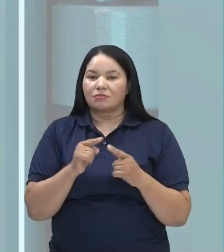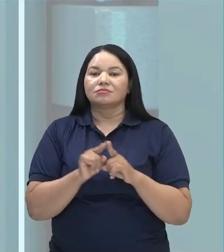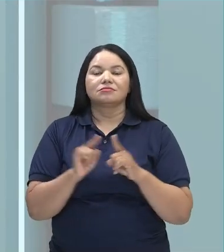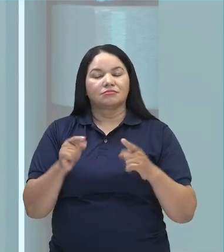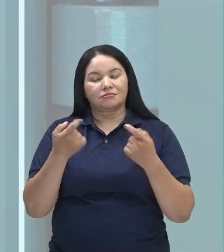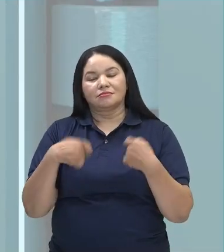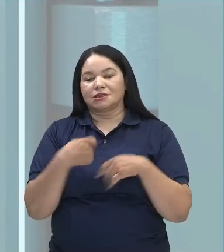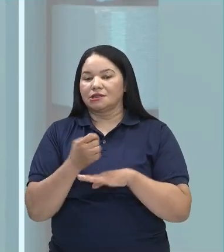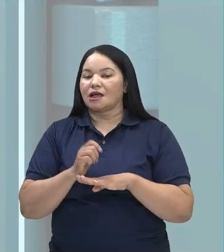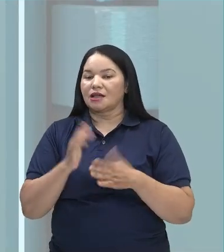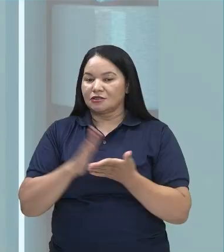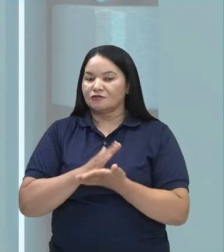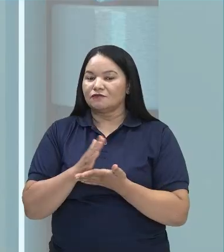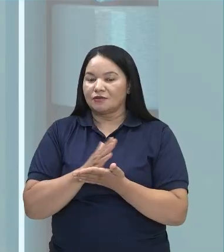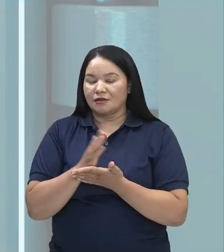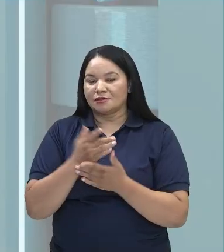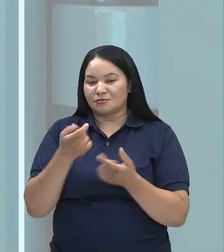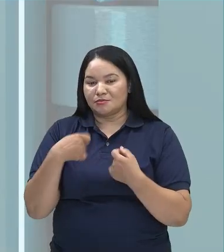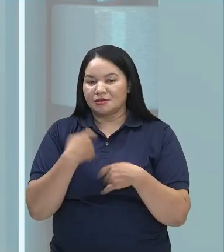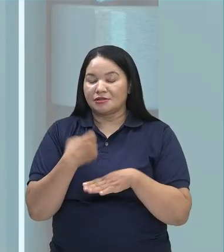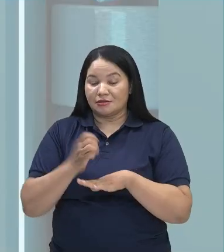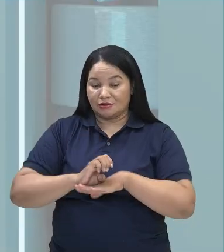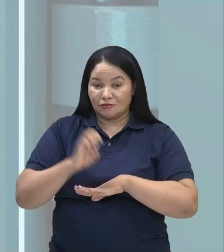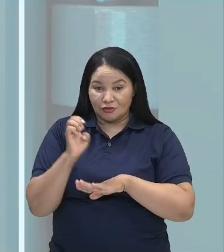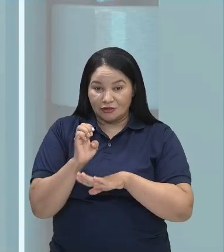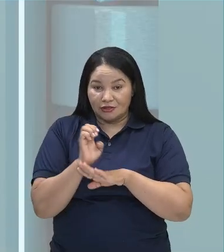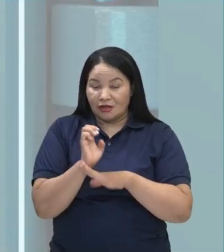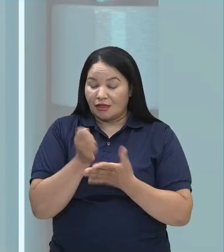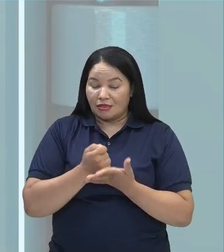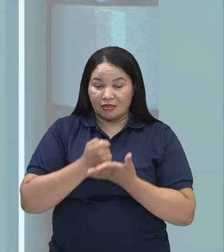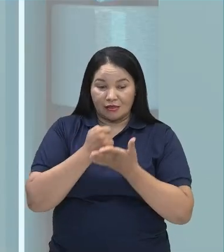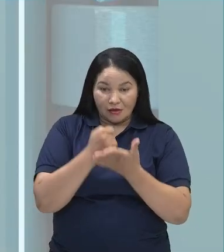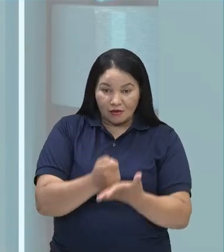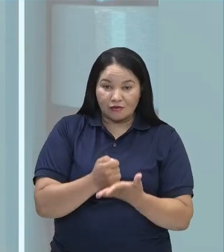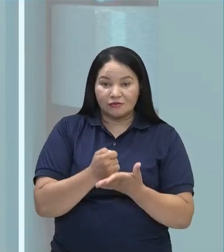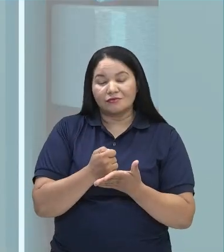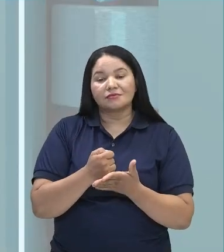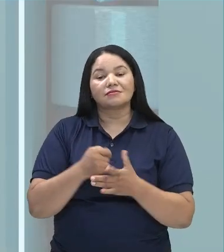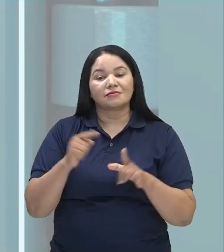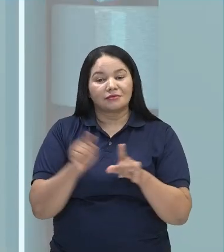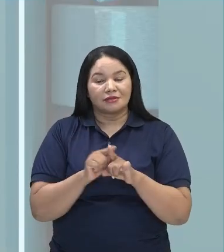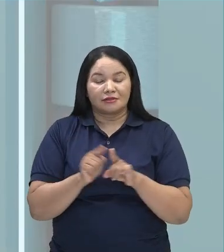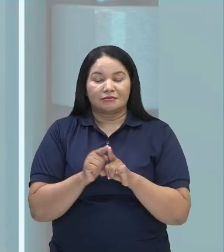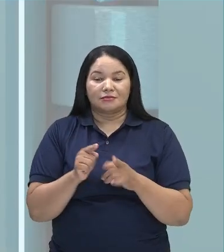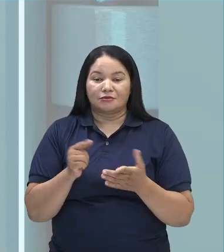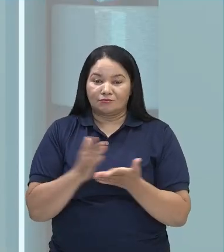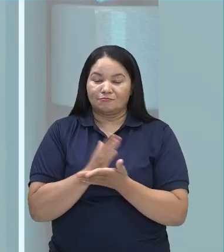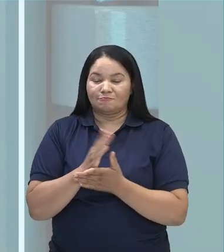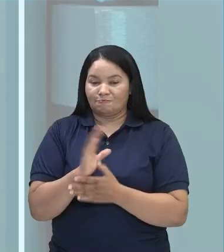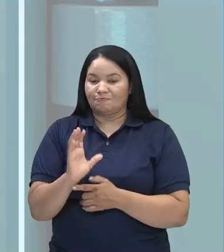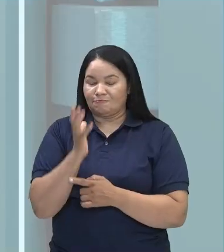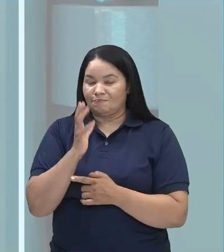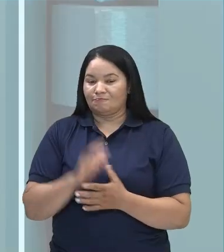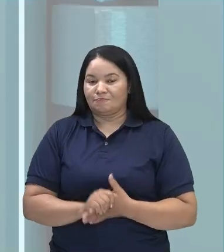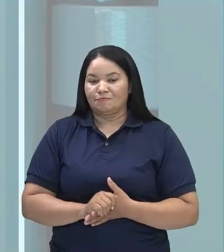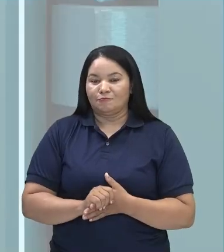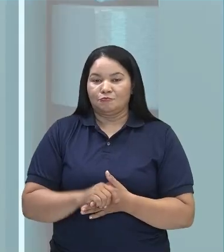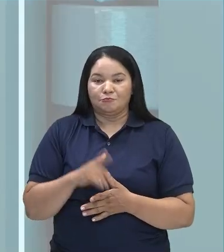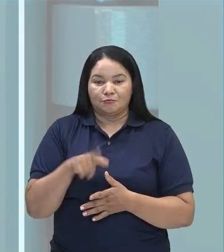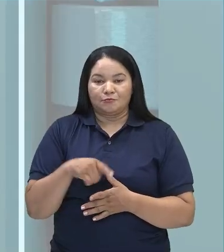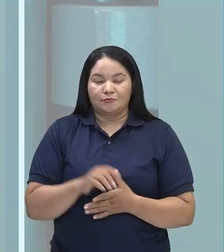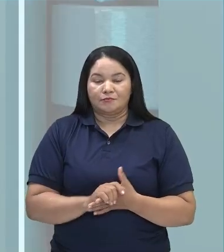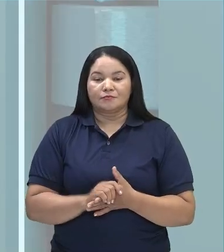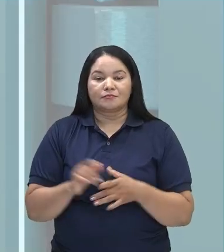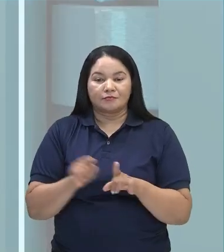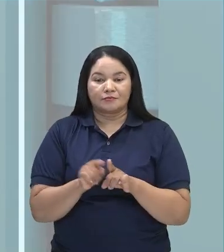mesmo que pegar na rédea, né, por conta de várias situações, né? Uma delas é